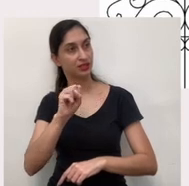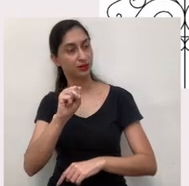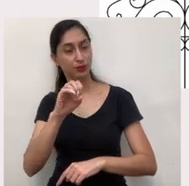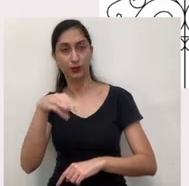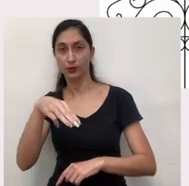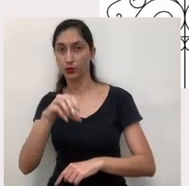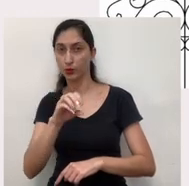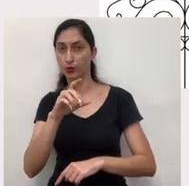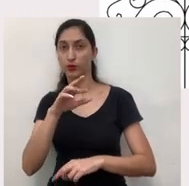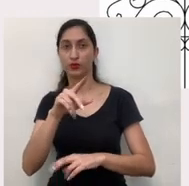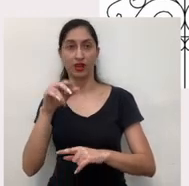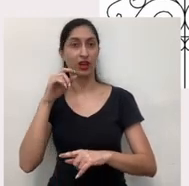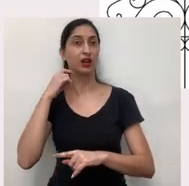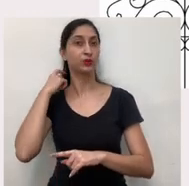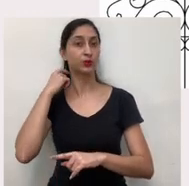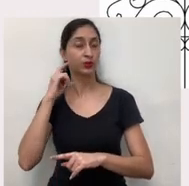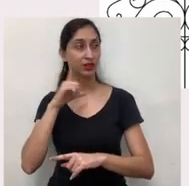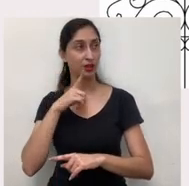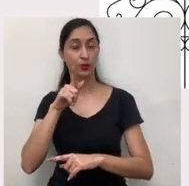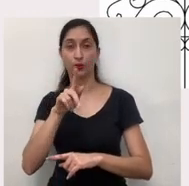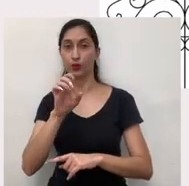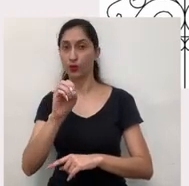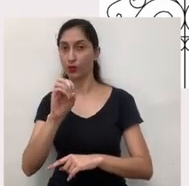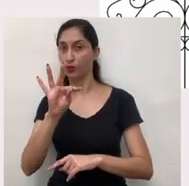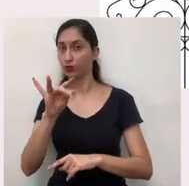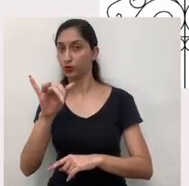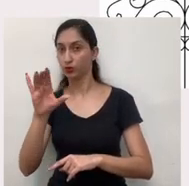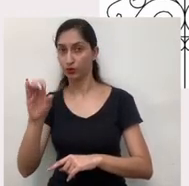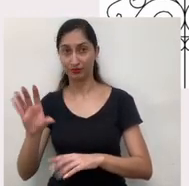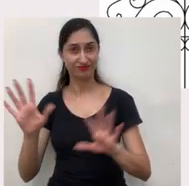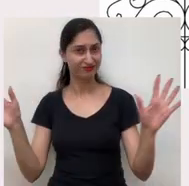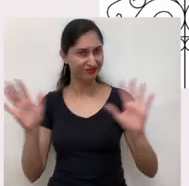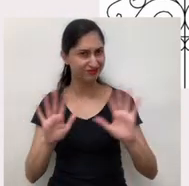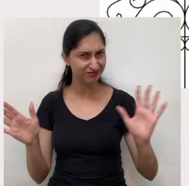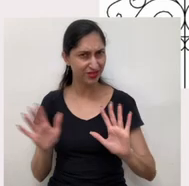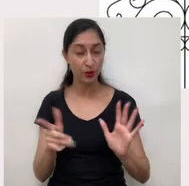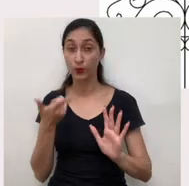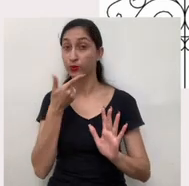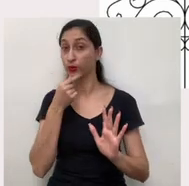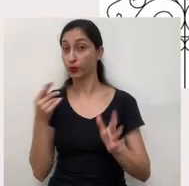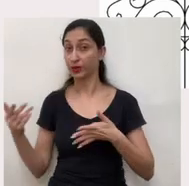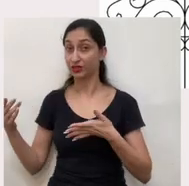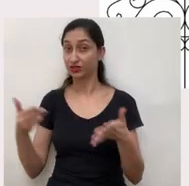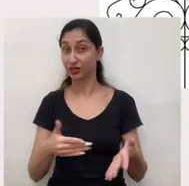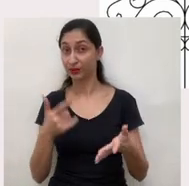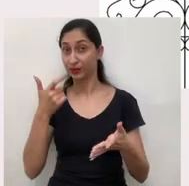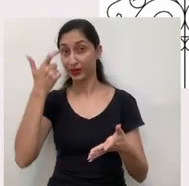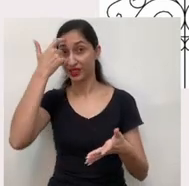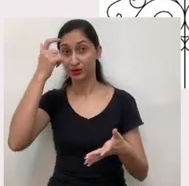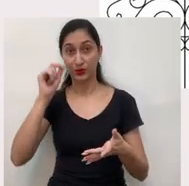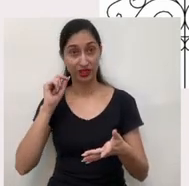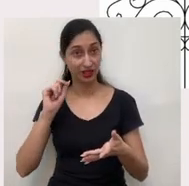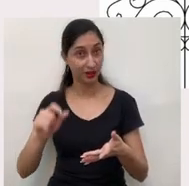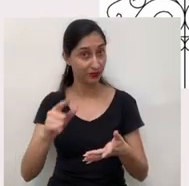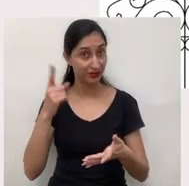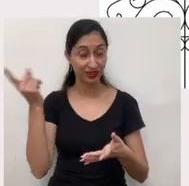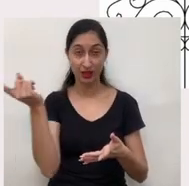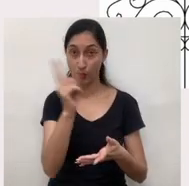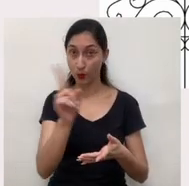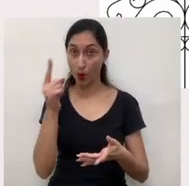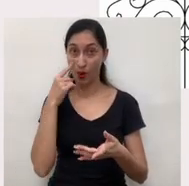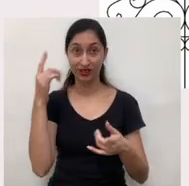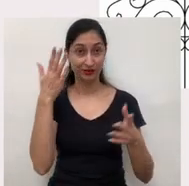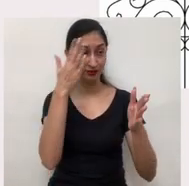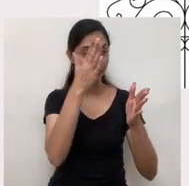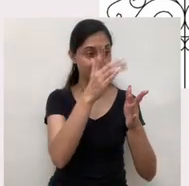Belo Horizonte, mas também tem o gótico. Não, o Didi Berman vem a partir do Warburg dizer que essa linha do tempo, na